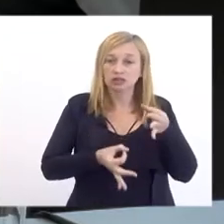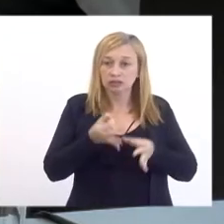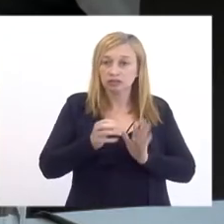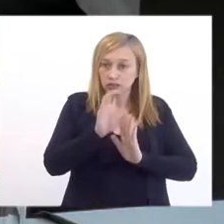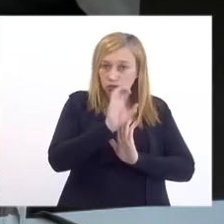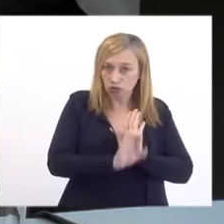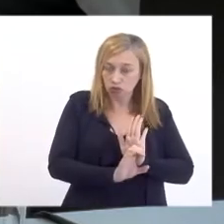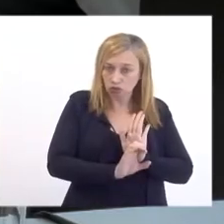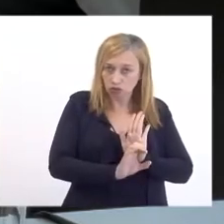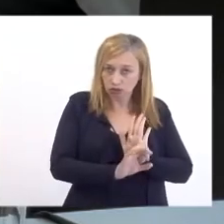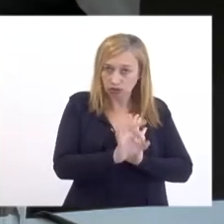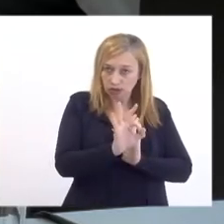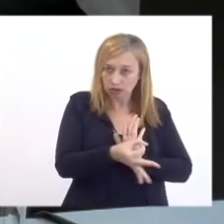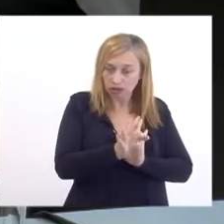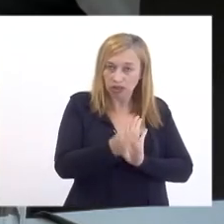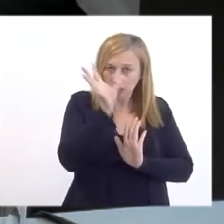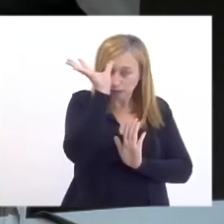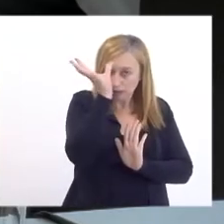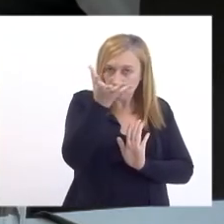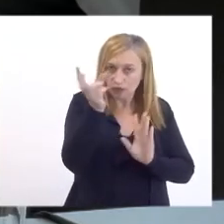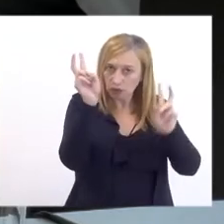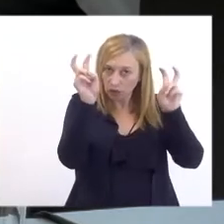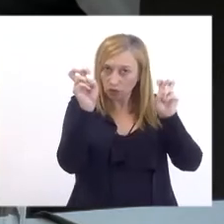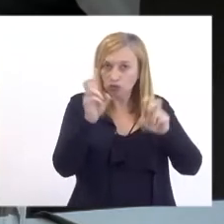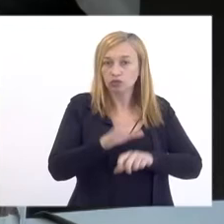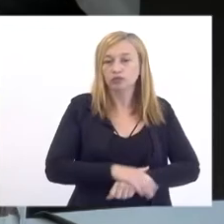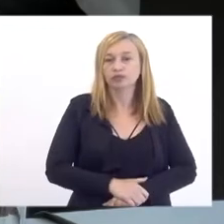corretas, para resolver a questão,